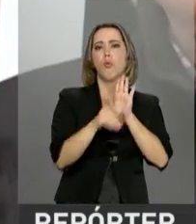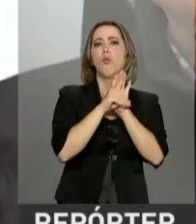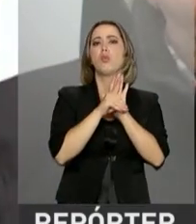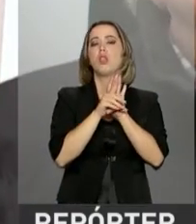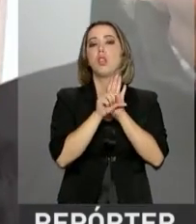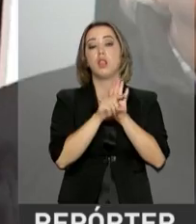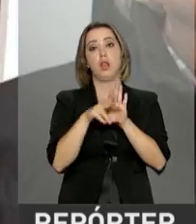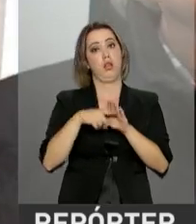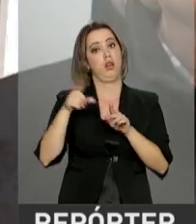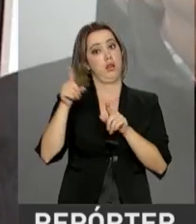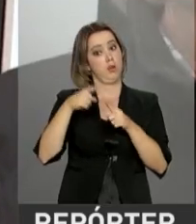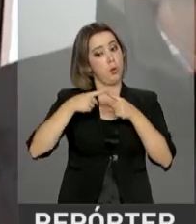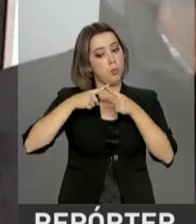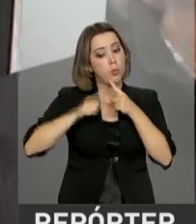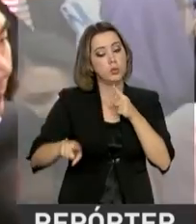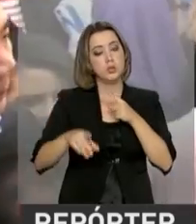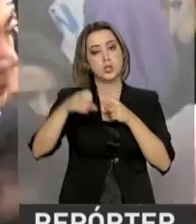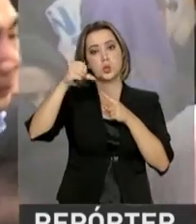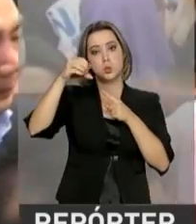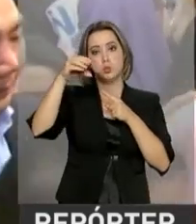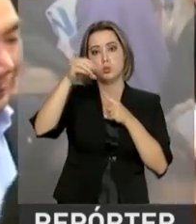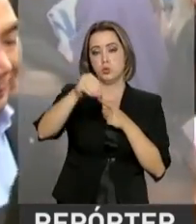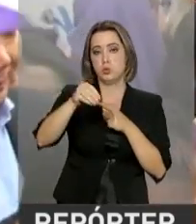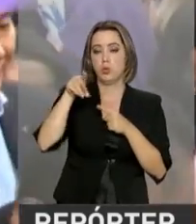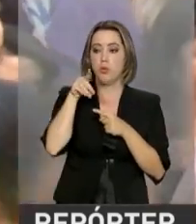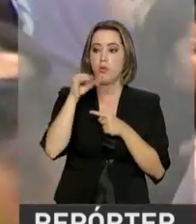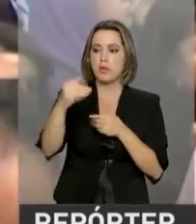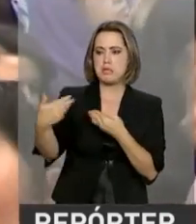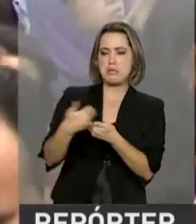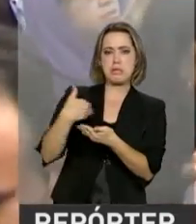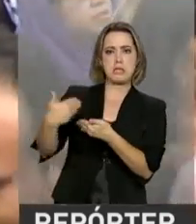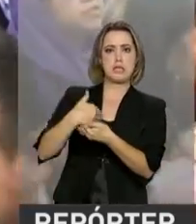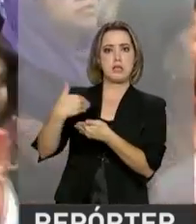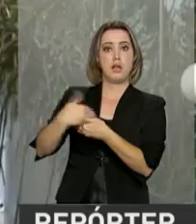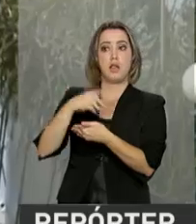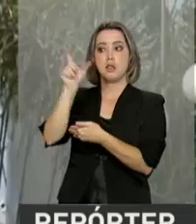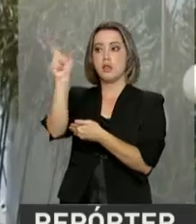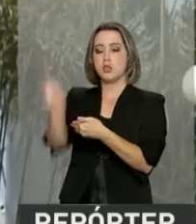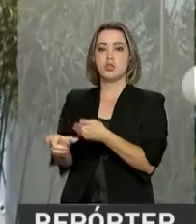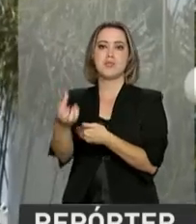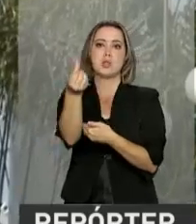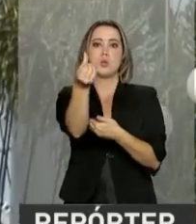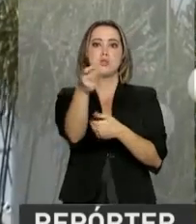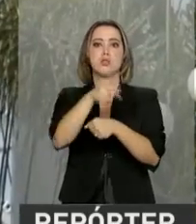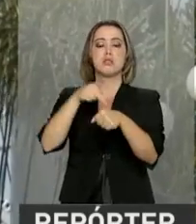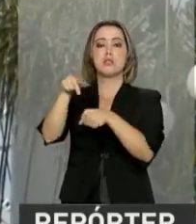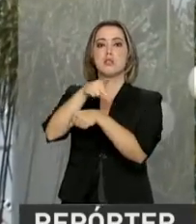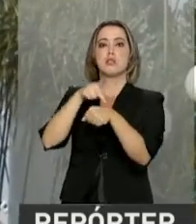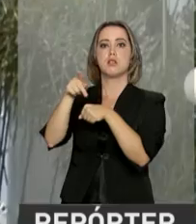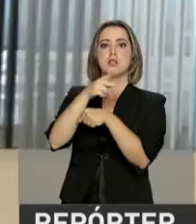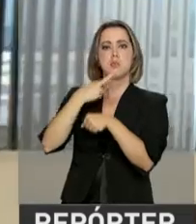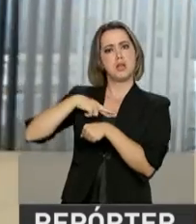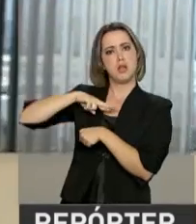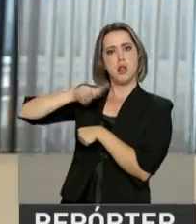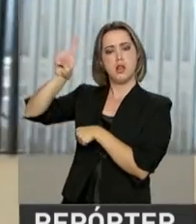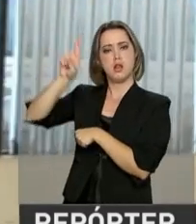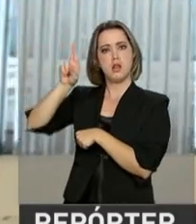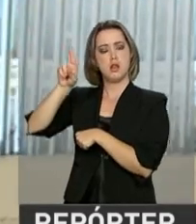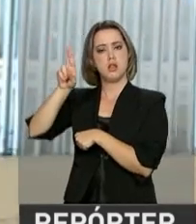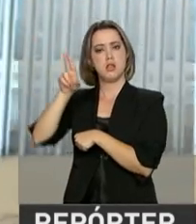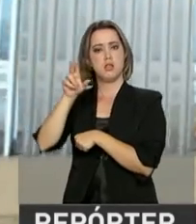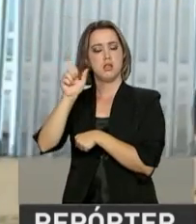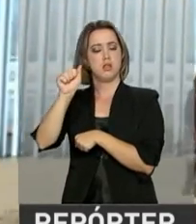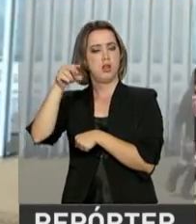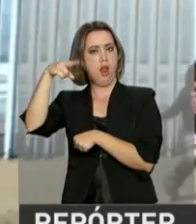suspende por 90 dias, a partir de 16 de março, a entrada de cidadãos de 6 países de maioria muçulmana: